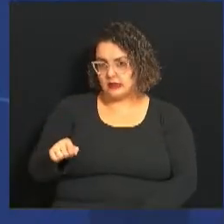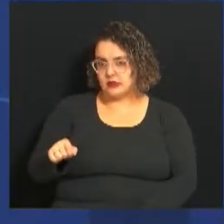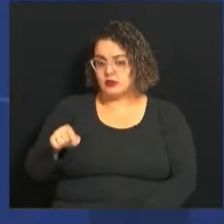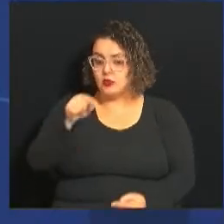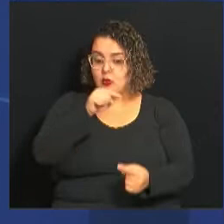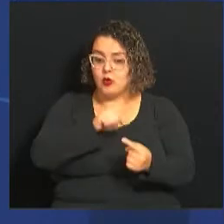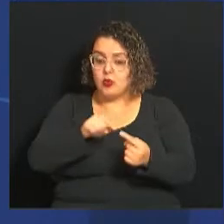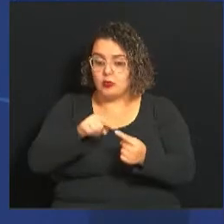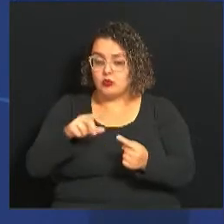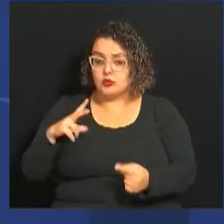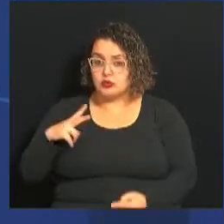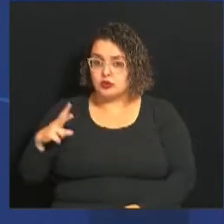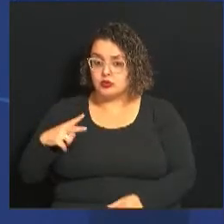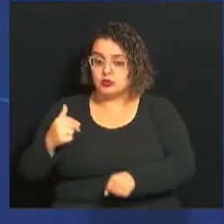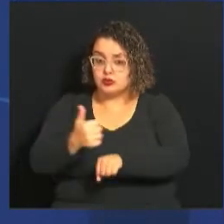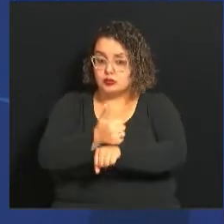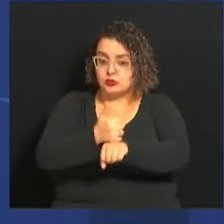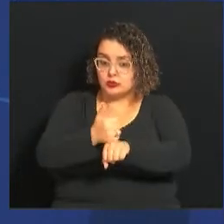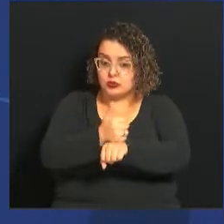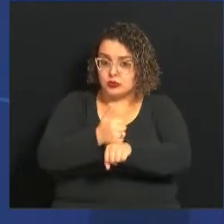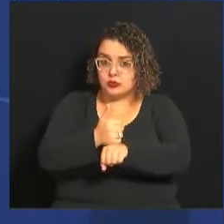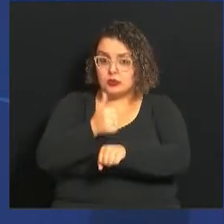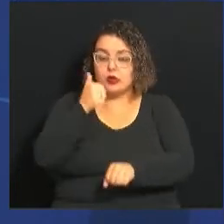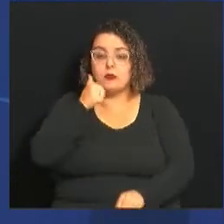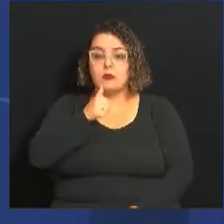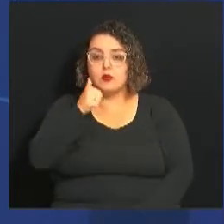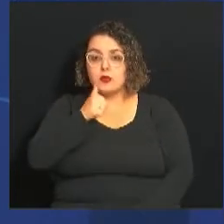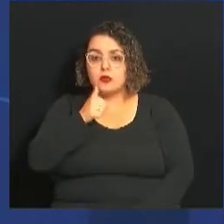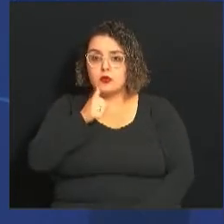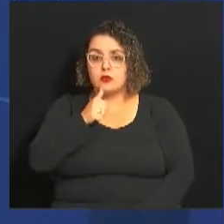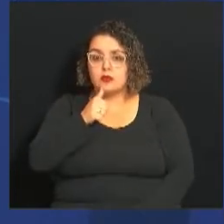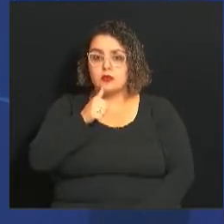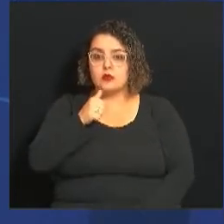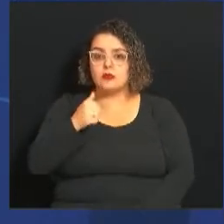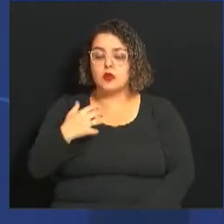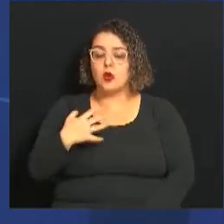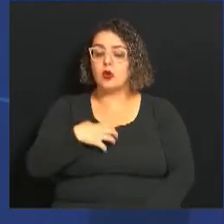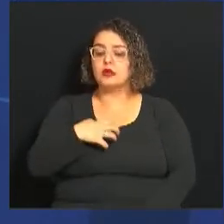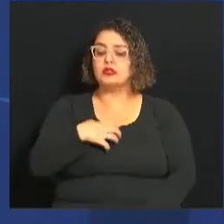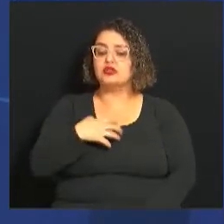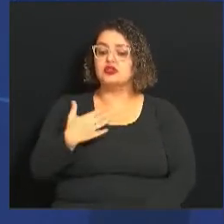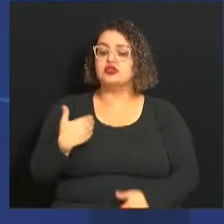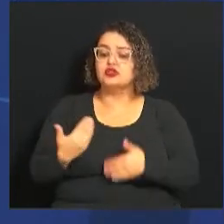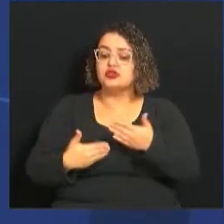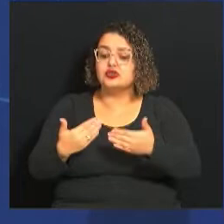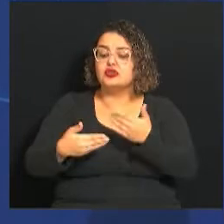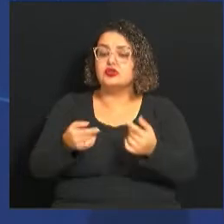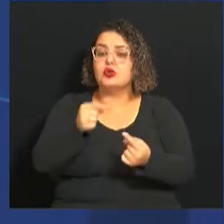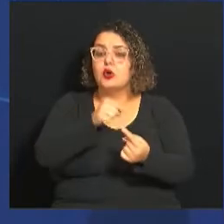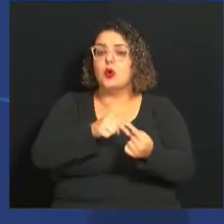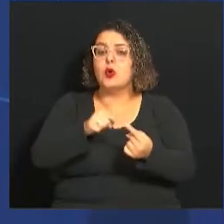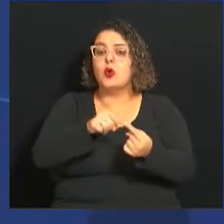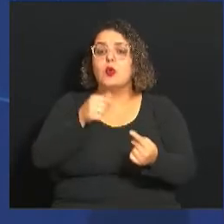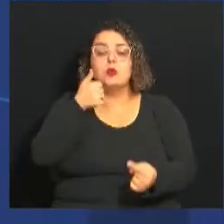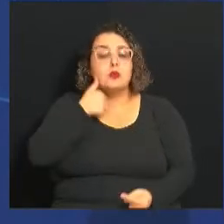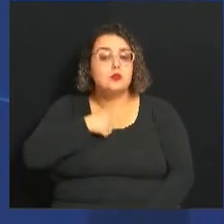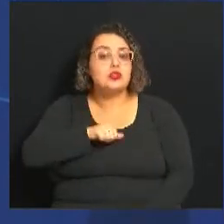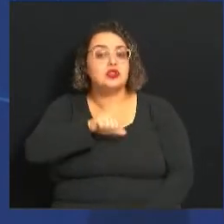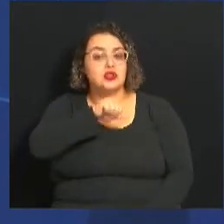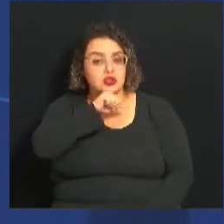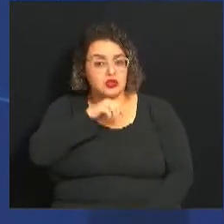pessoal, profissional da mulher caminha de que maneira com o objetivo da mãe, que muitas